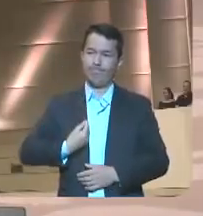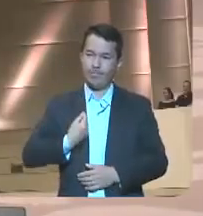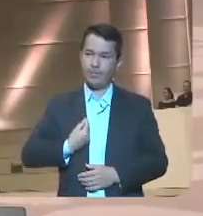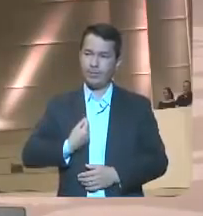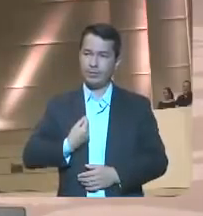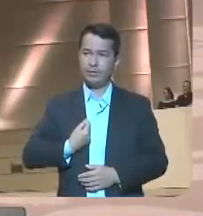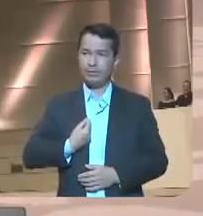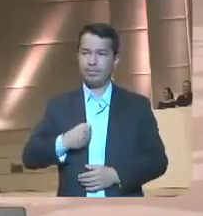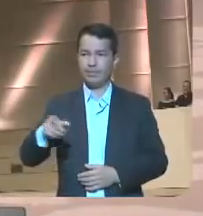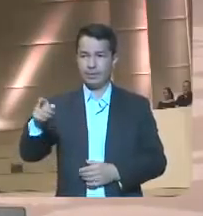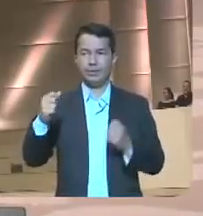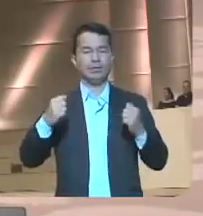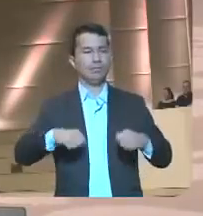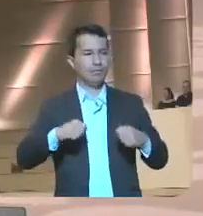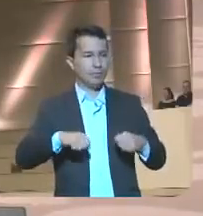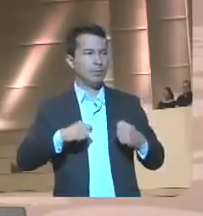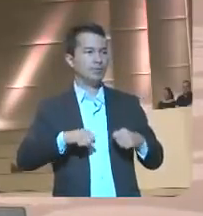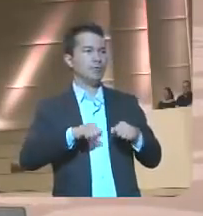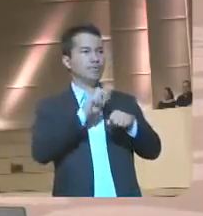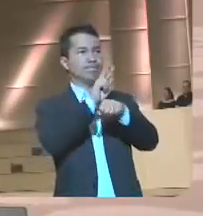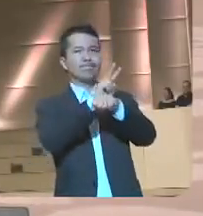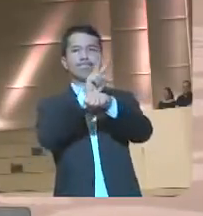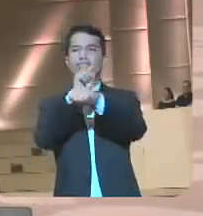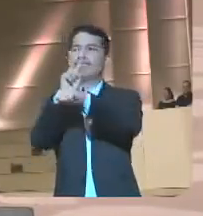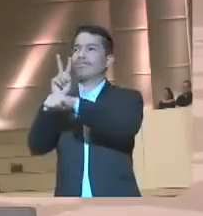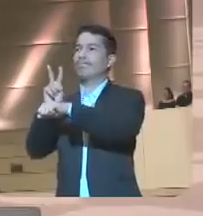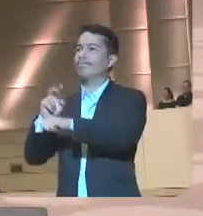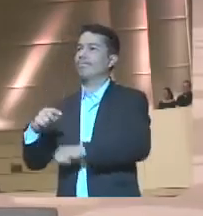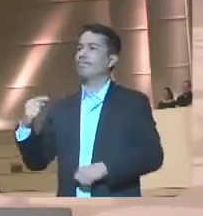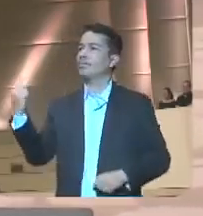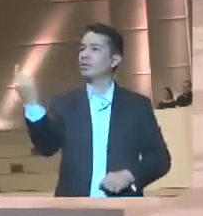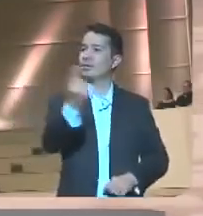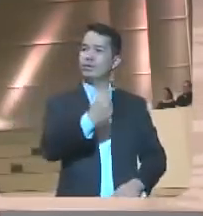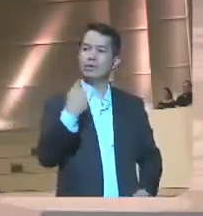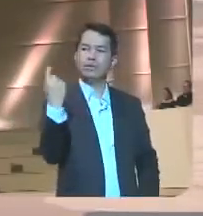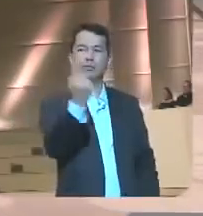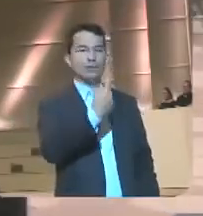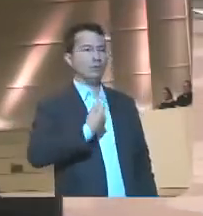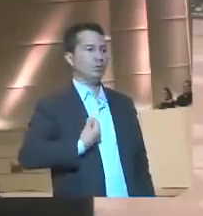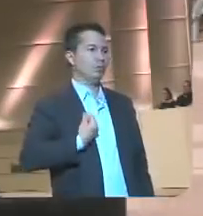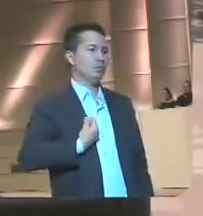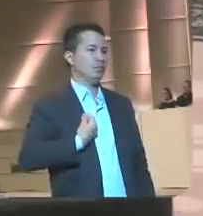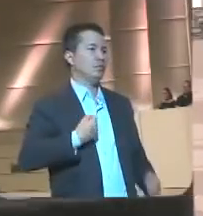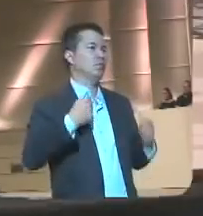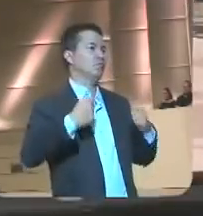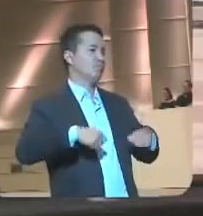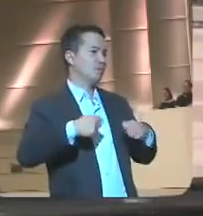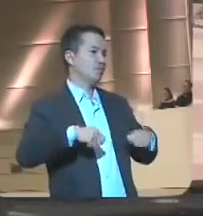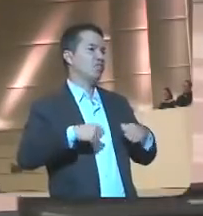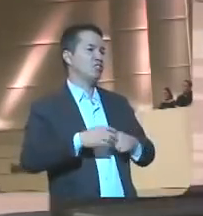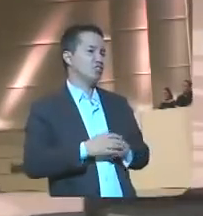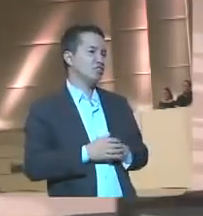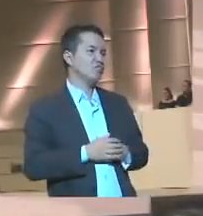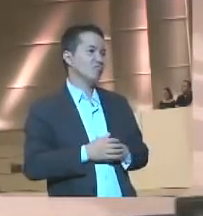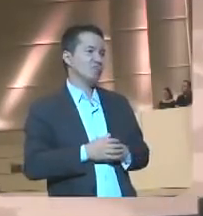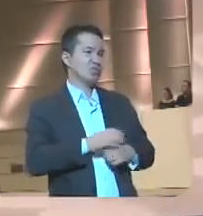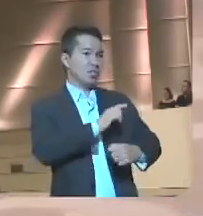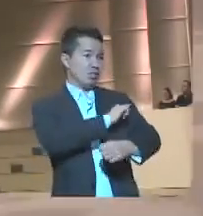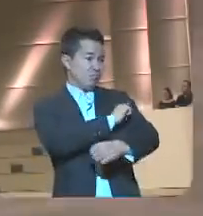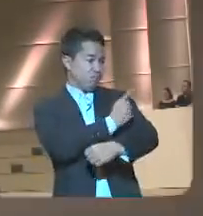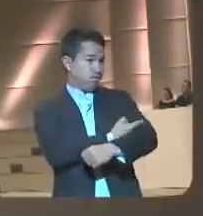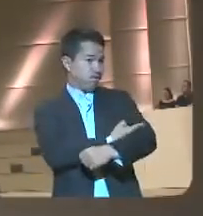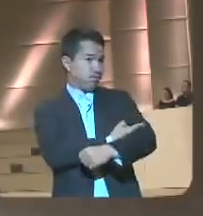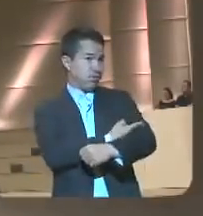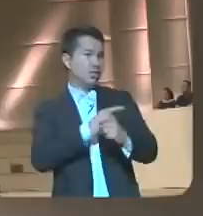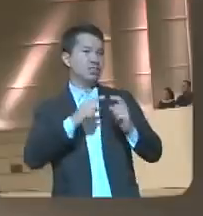verdade isso é verdade para todos nós e aí sabe que a gente precisa do poder do espírito santo na